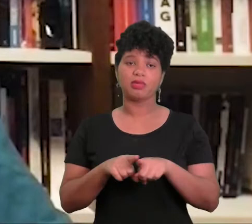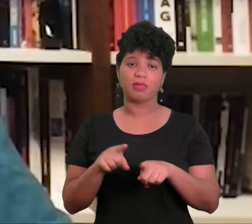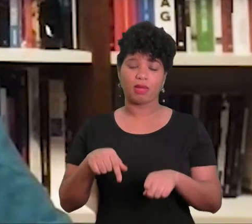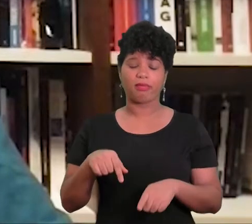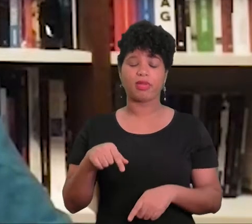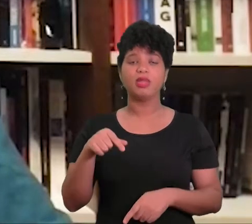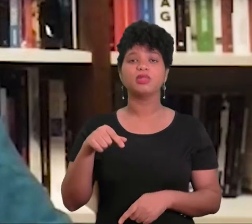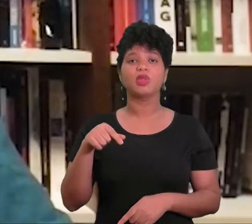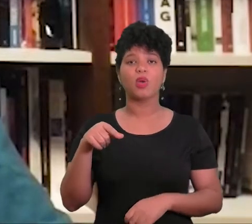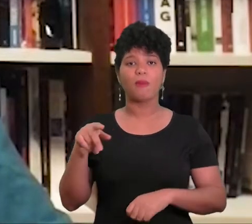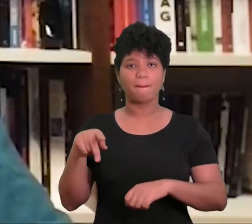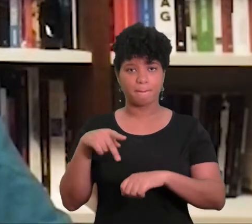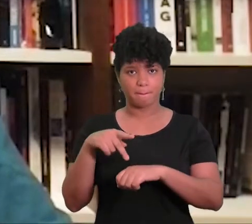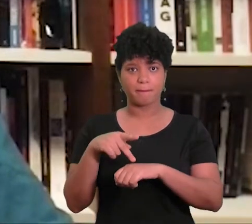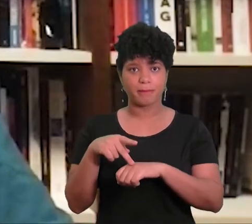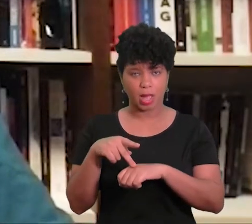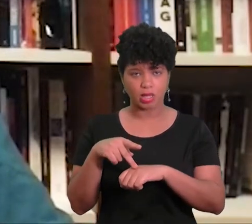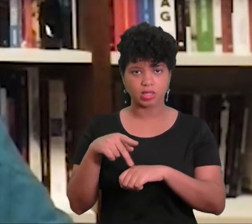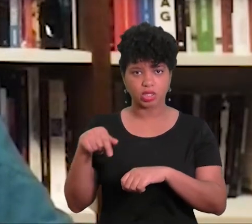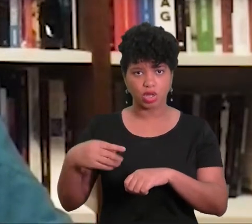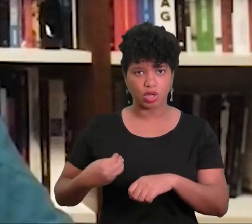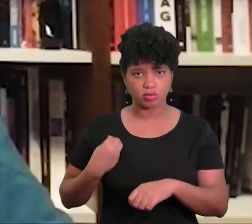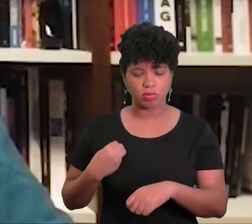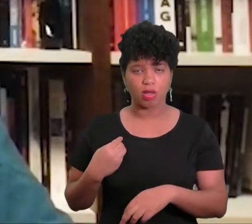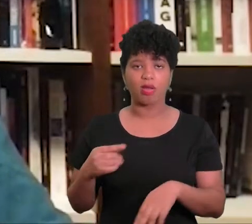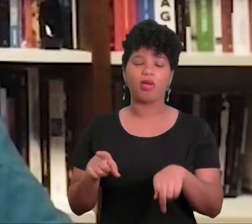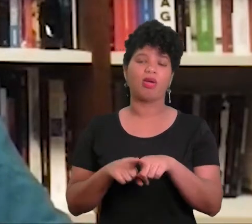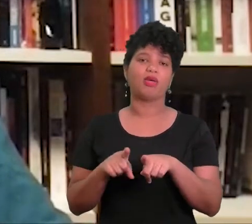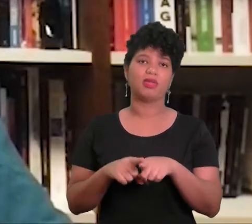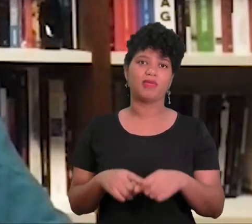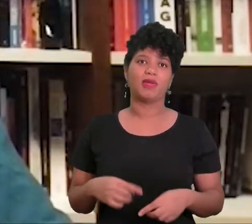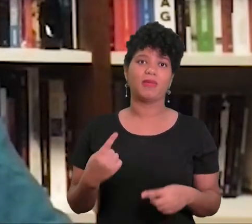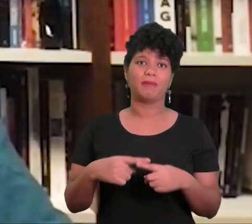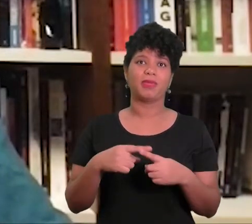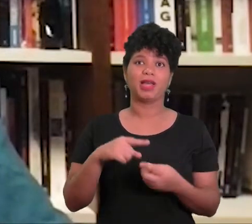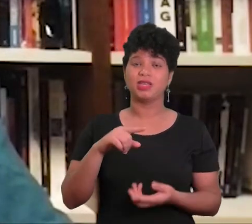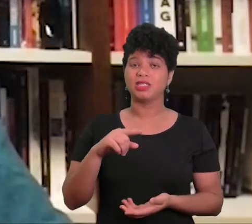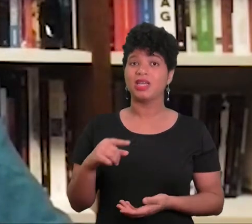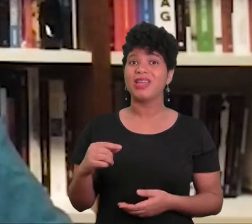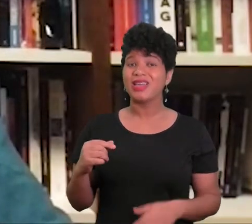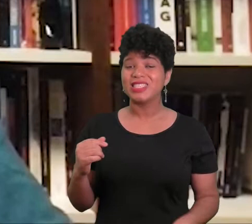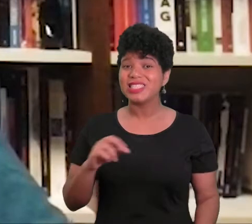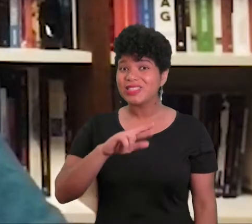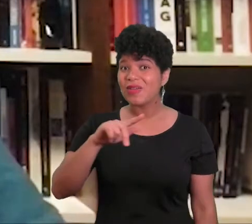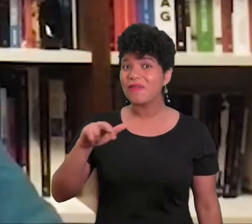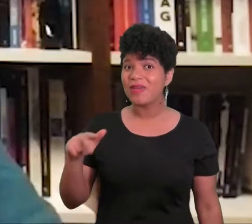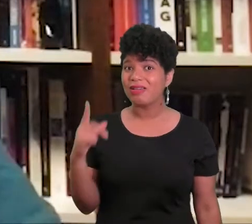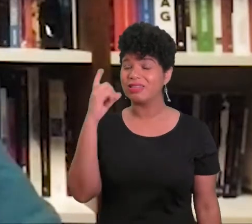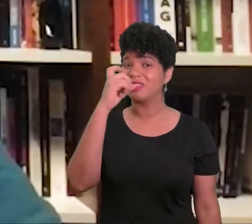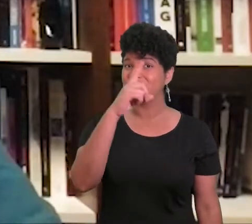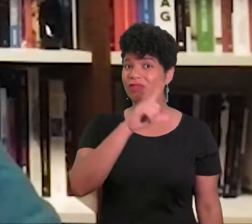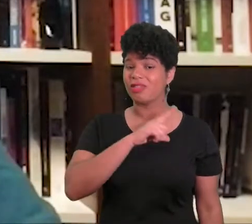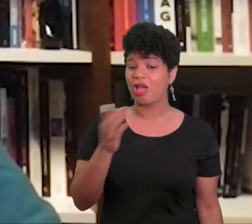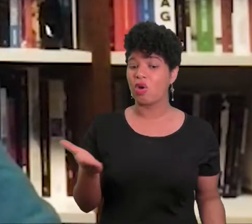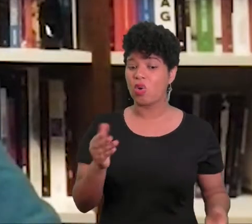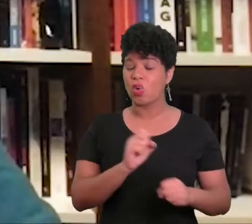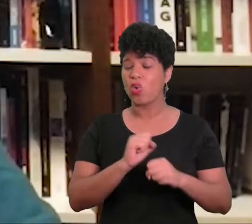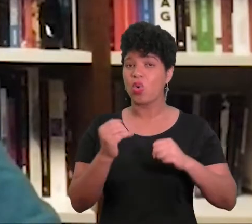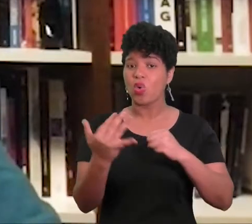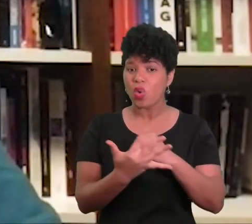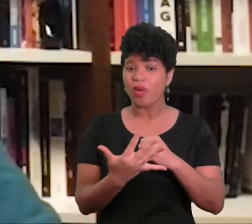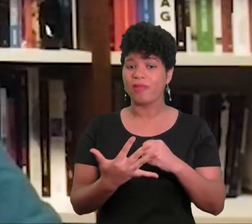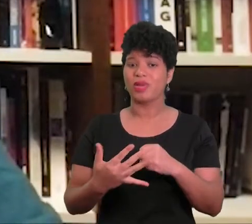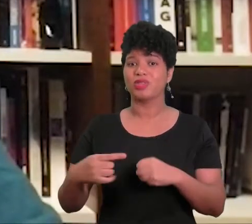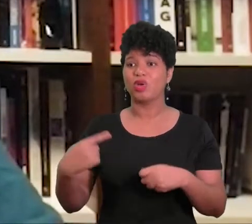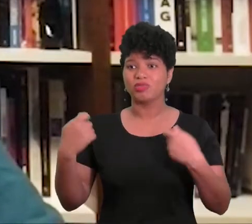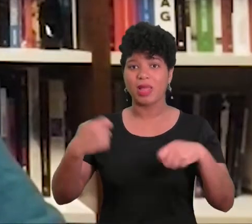país. Necessário, temos ameaças, temos questões graves nesse momento de pandemia, que nós